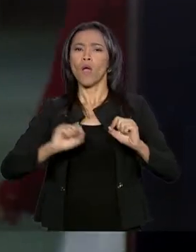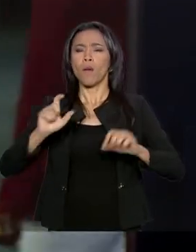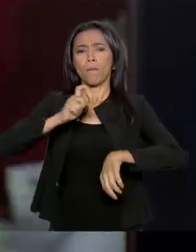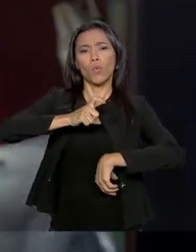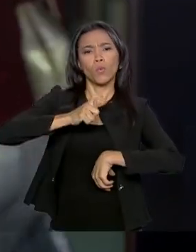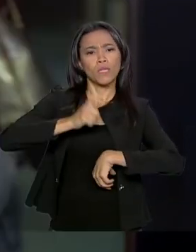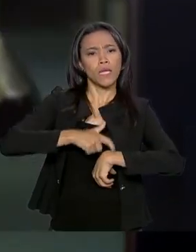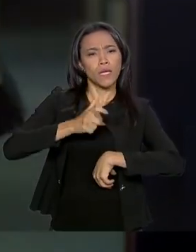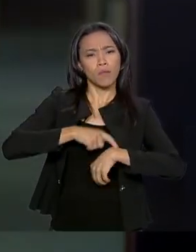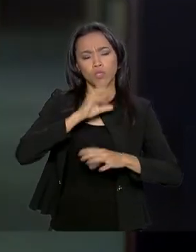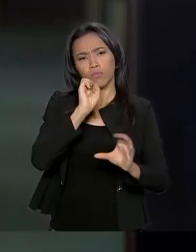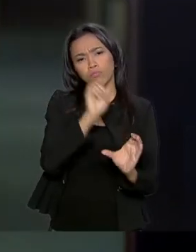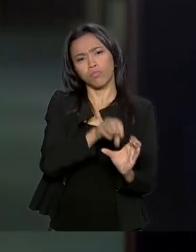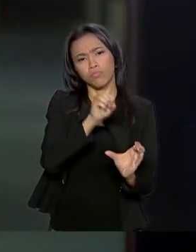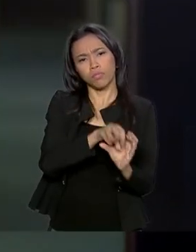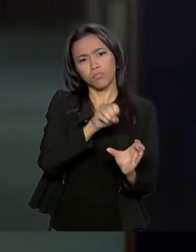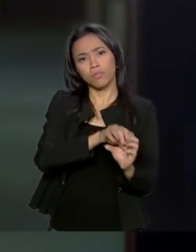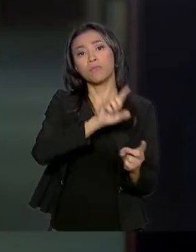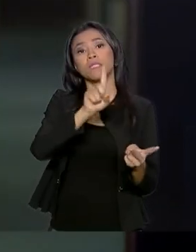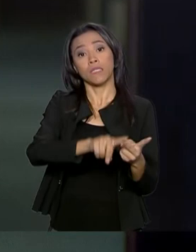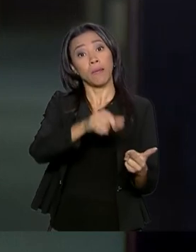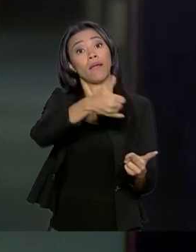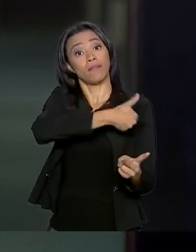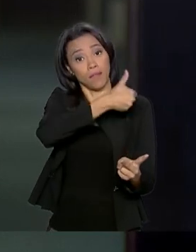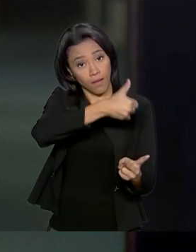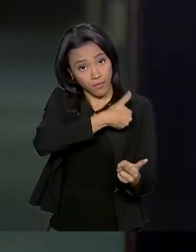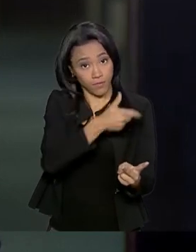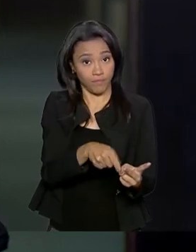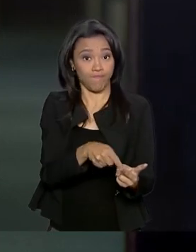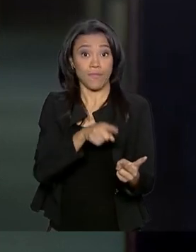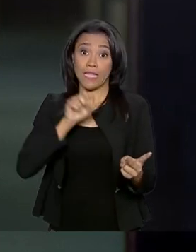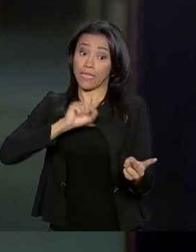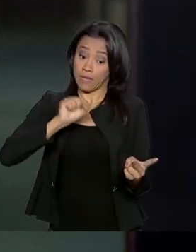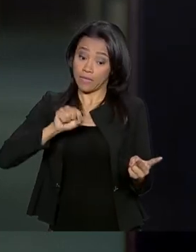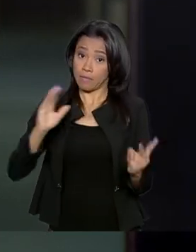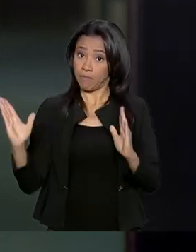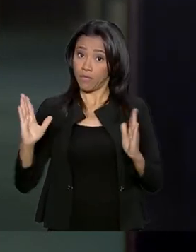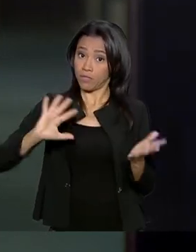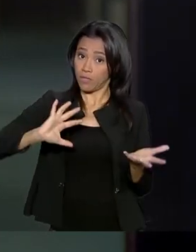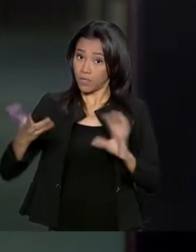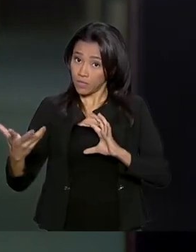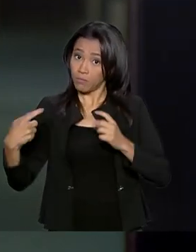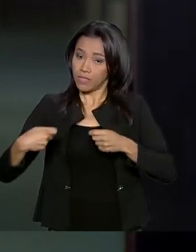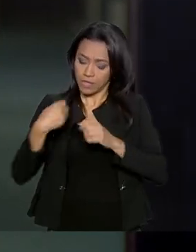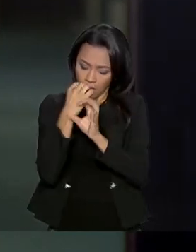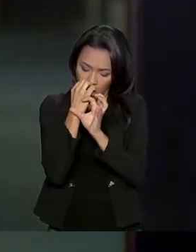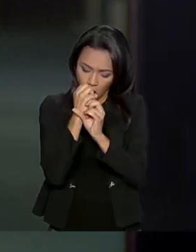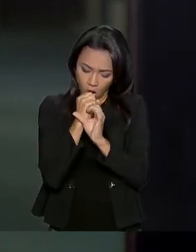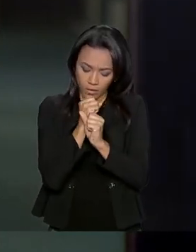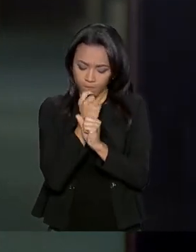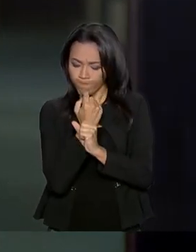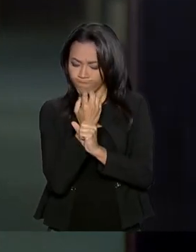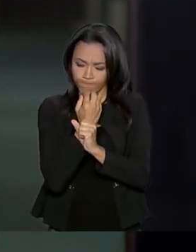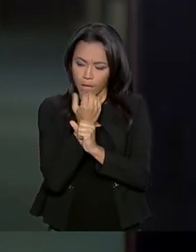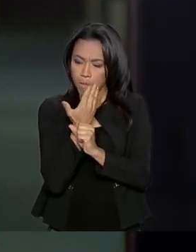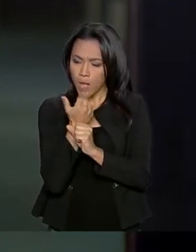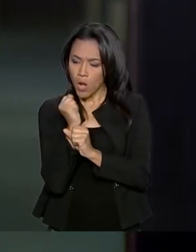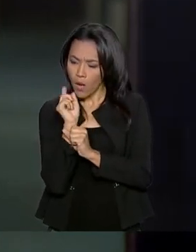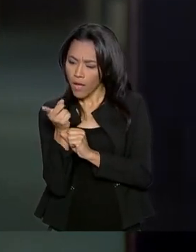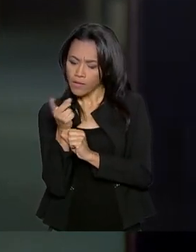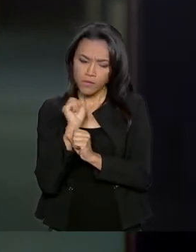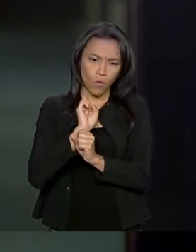contribuição e também a idade do trabalhador. Nesse caso, é hora de fazer as contas e avaliar qual a melhor opção para se